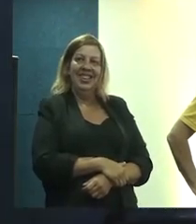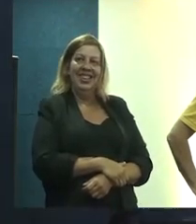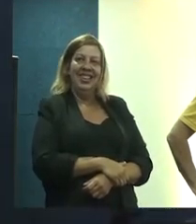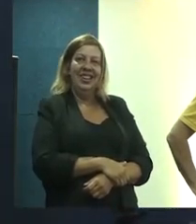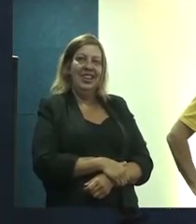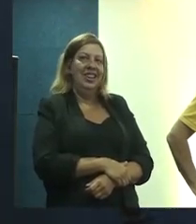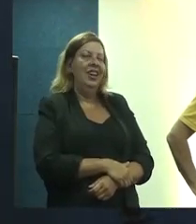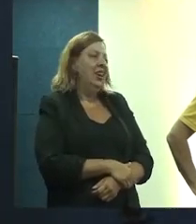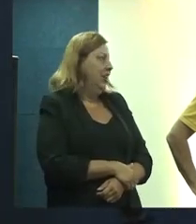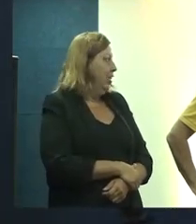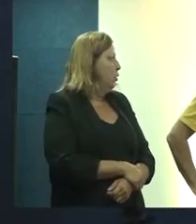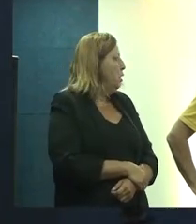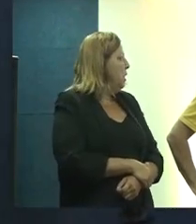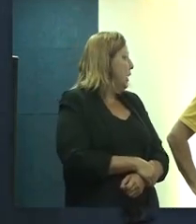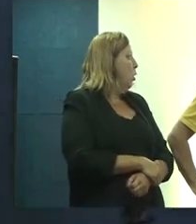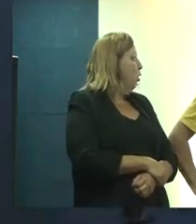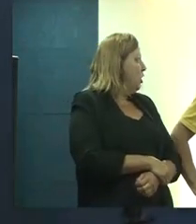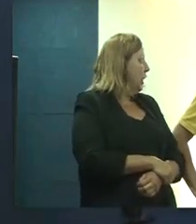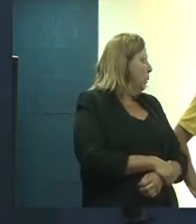Obrigado.